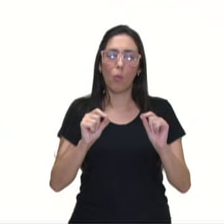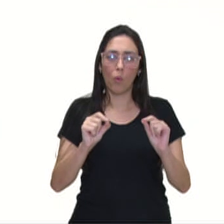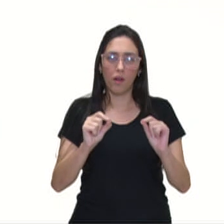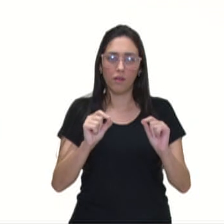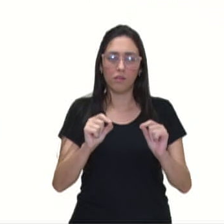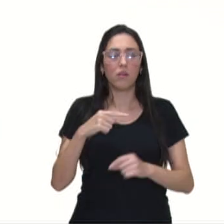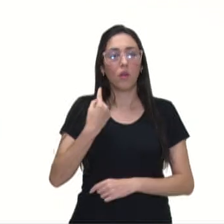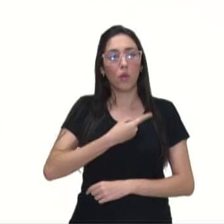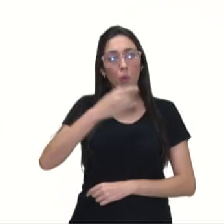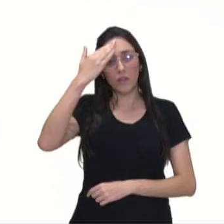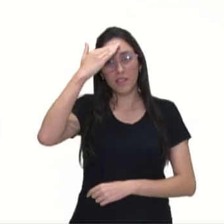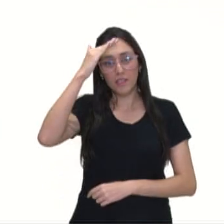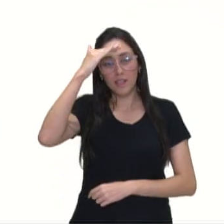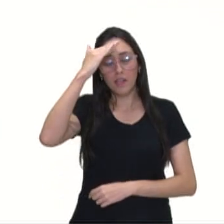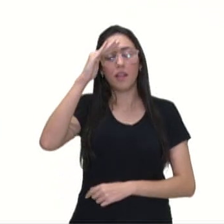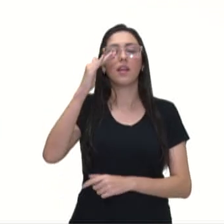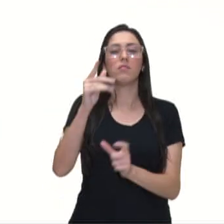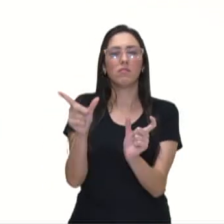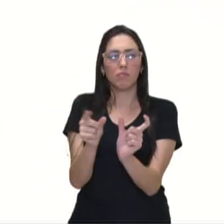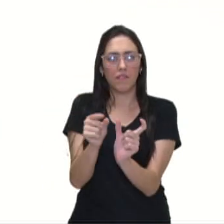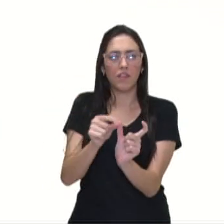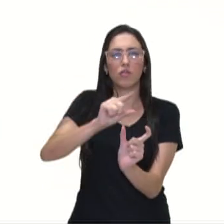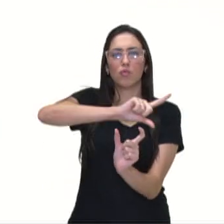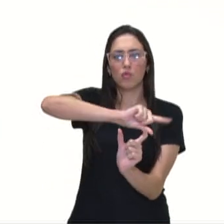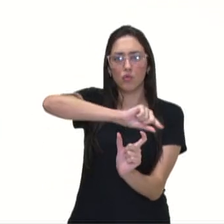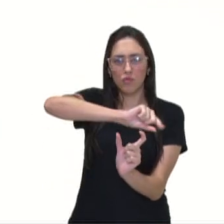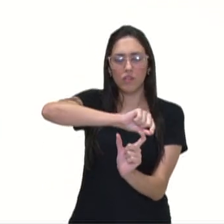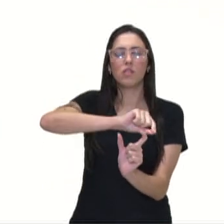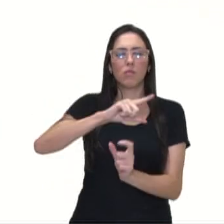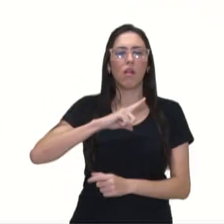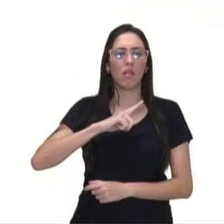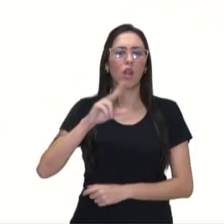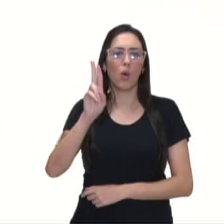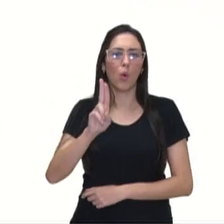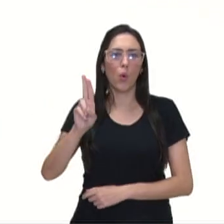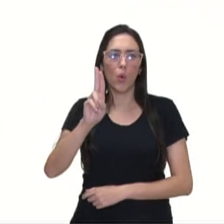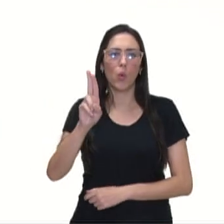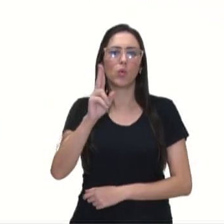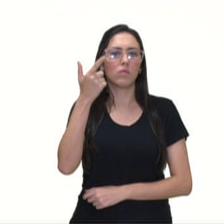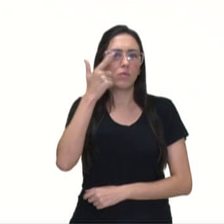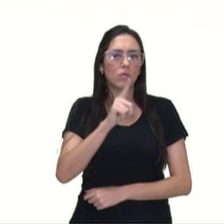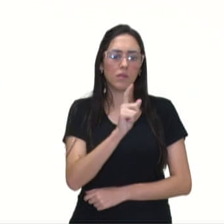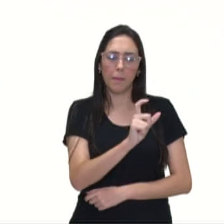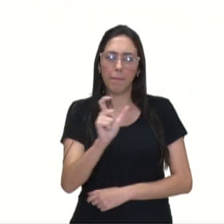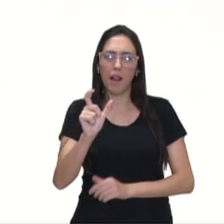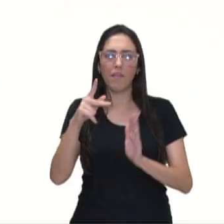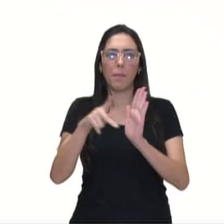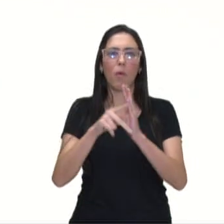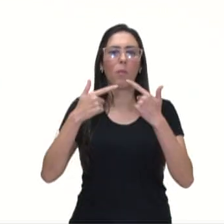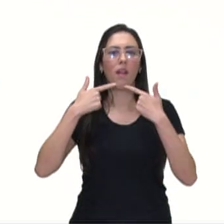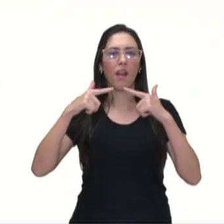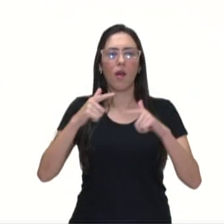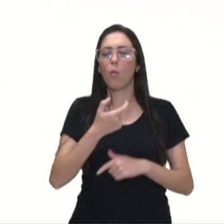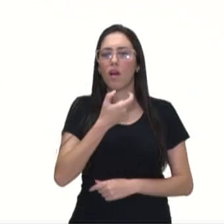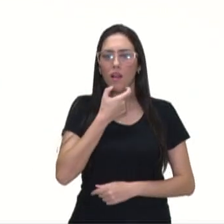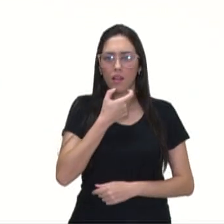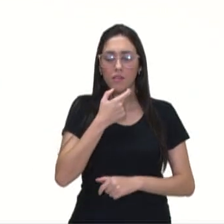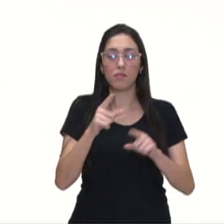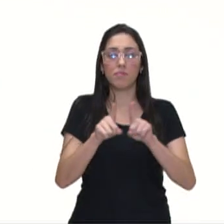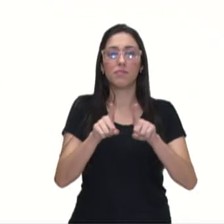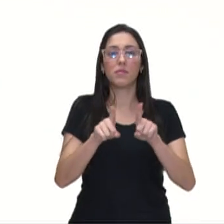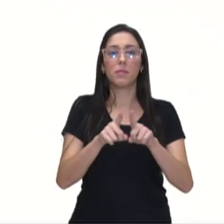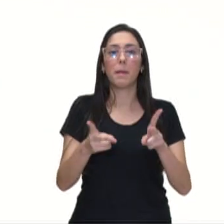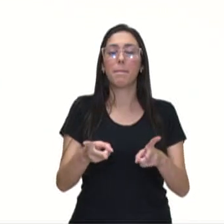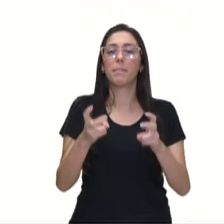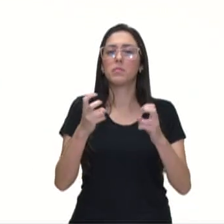reconhecer prefixos e sufixos comuns utilizados na formação de palavras em língua inglesa e perceber as mudanças